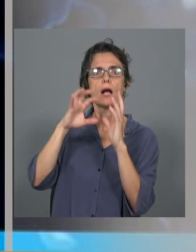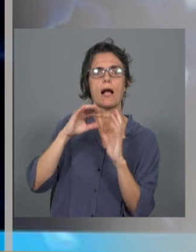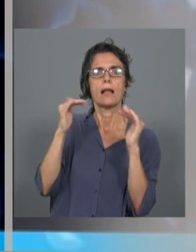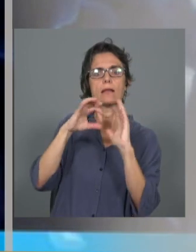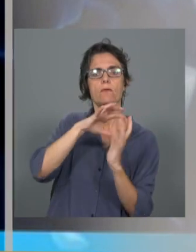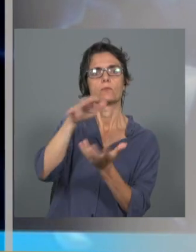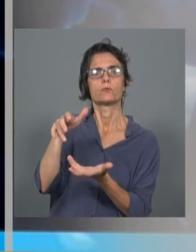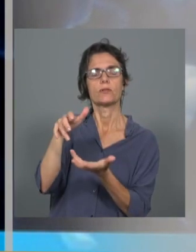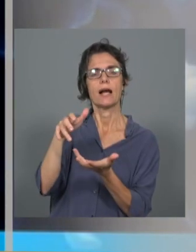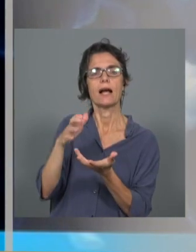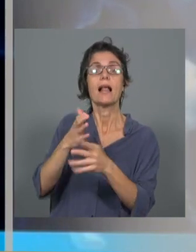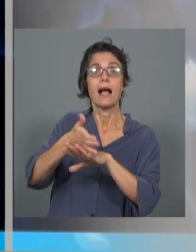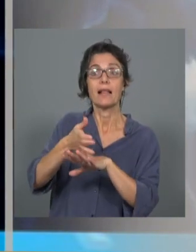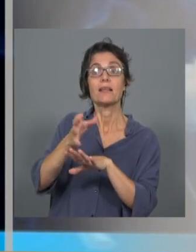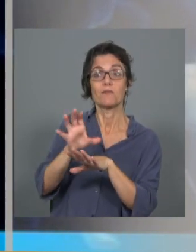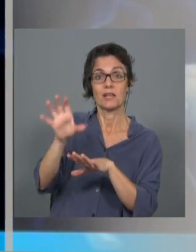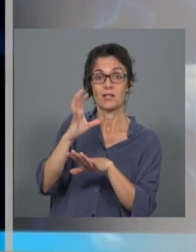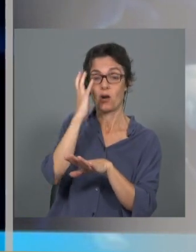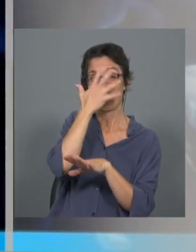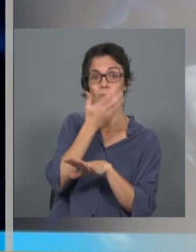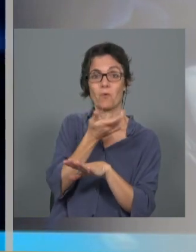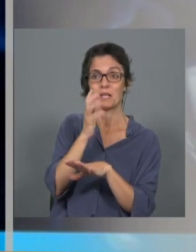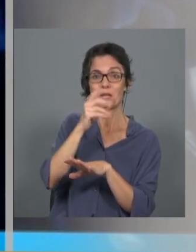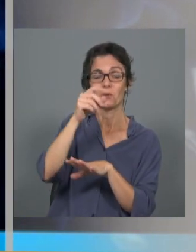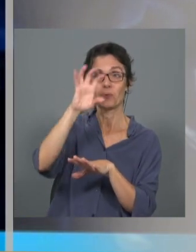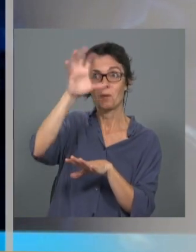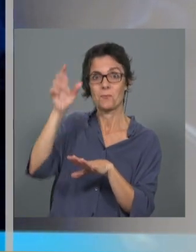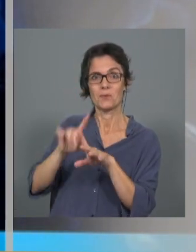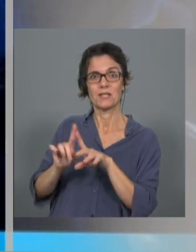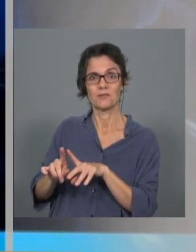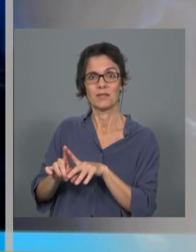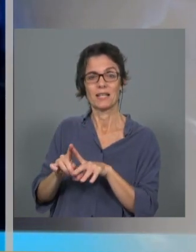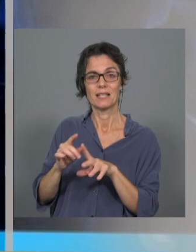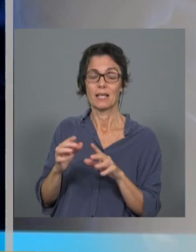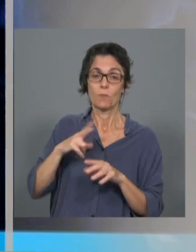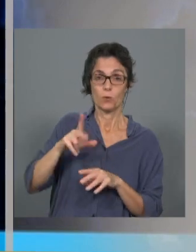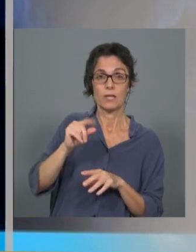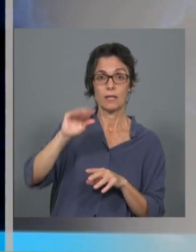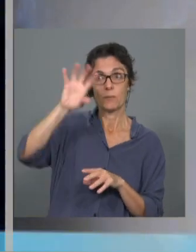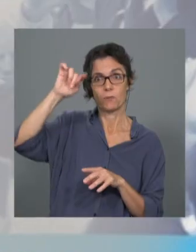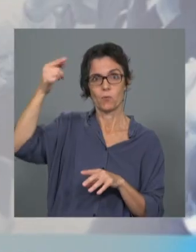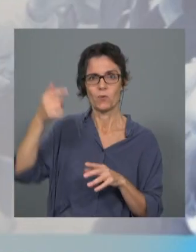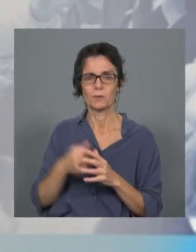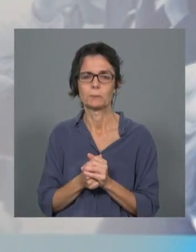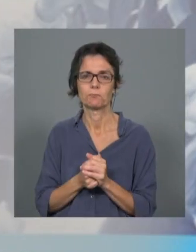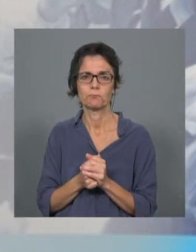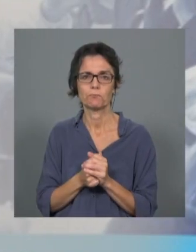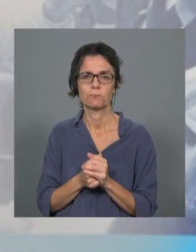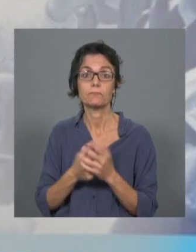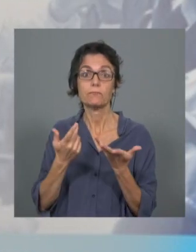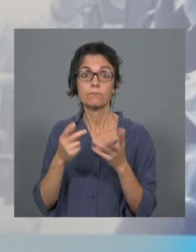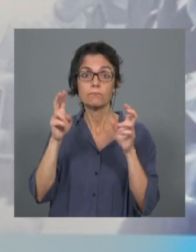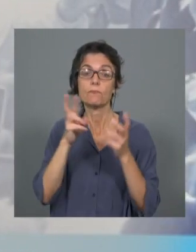transversalidade dos atores, serem nacionais e internacionais e com o belíssimo elenco que têm. E Fátima continua a ser um tema